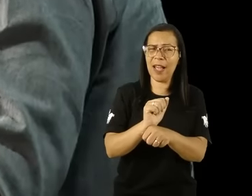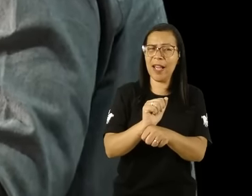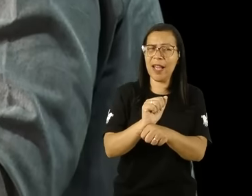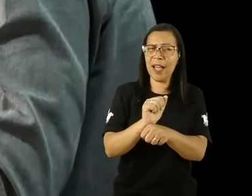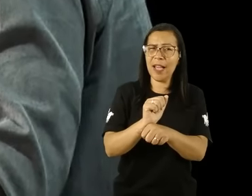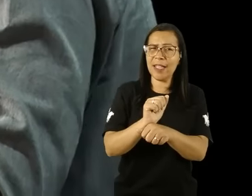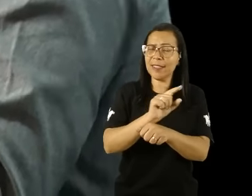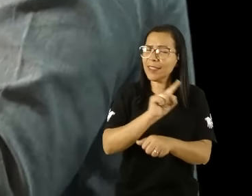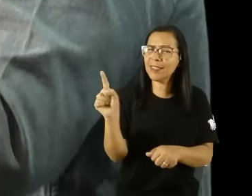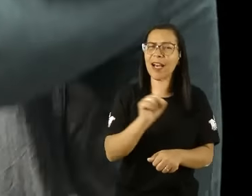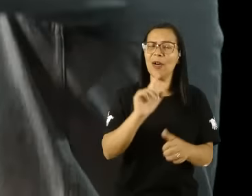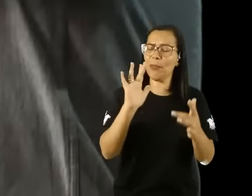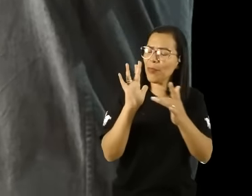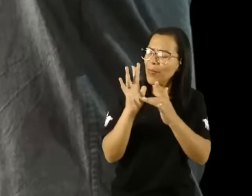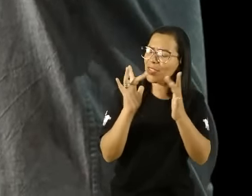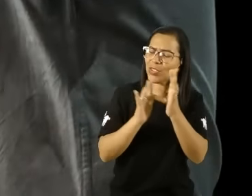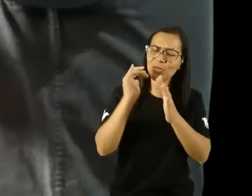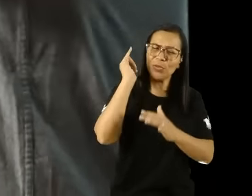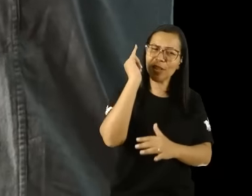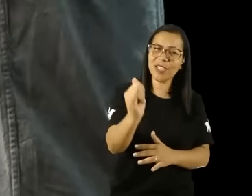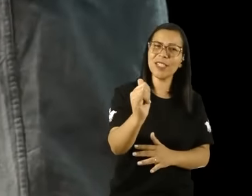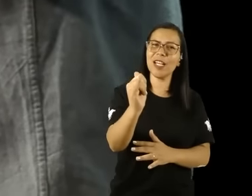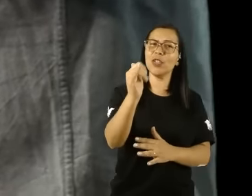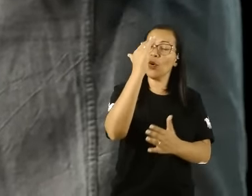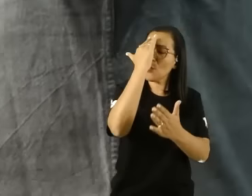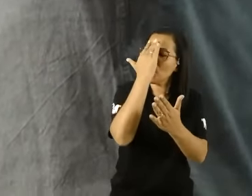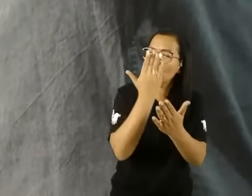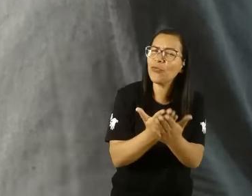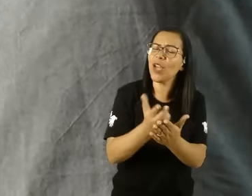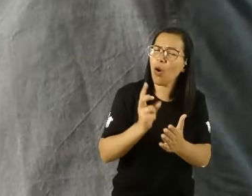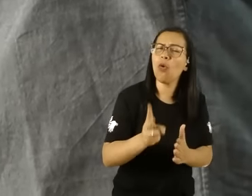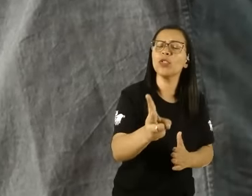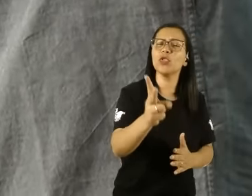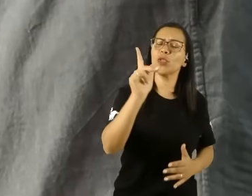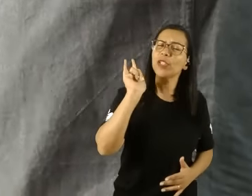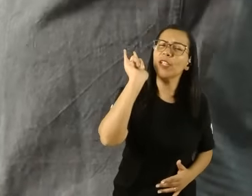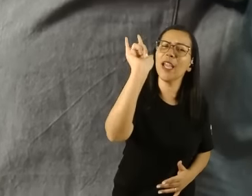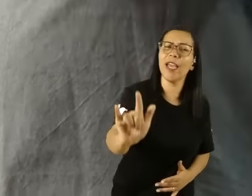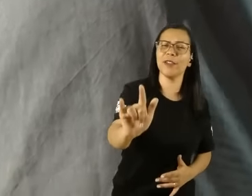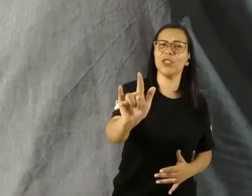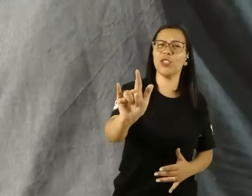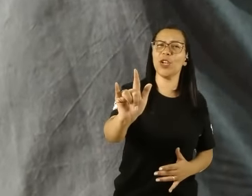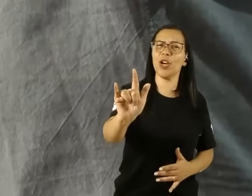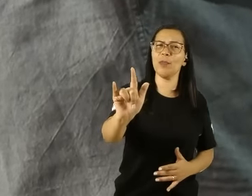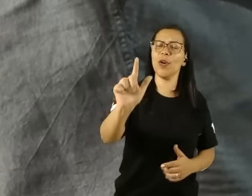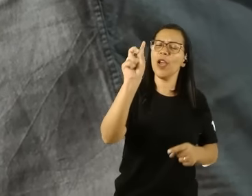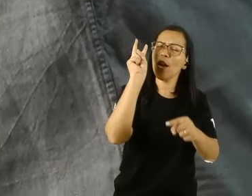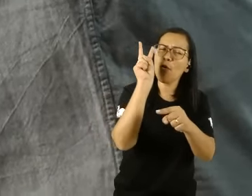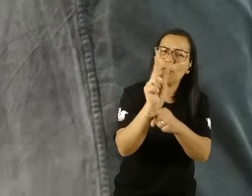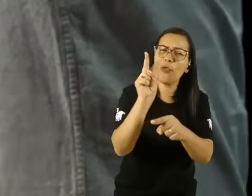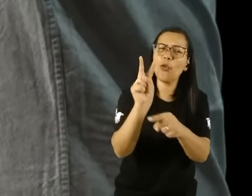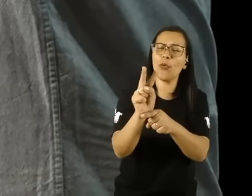não adianta voltar. Você pode ser um astro, pode ser uma pessoa maravilhosa, a vez que quando eu te tiro de um lugar, eu